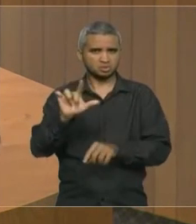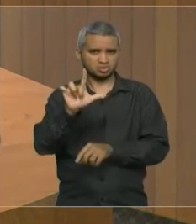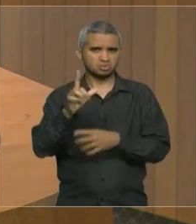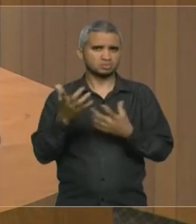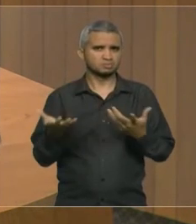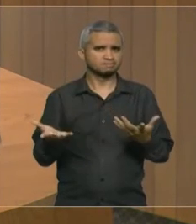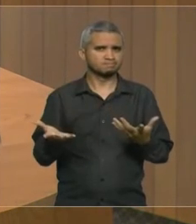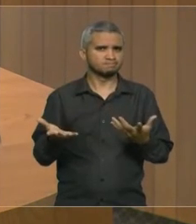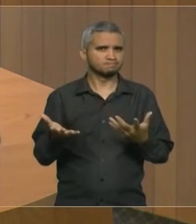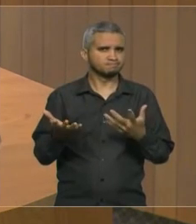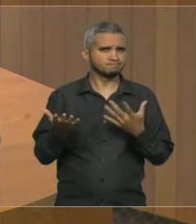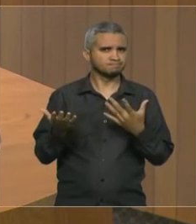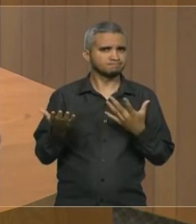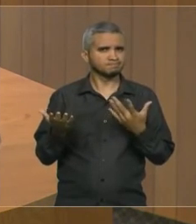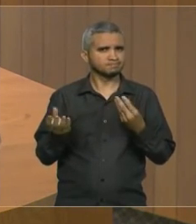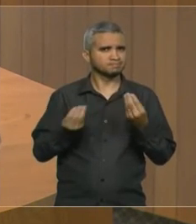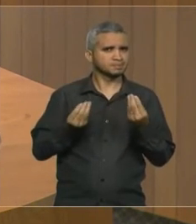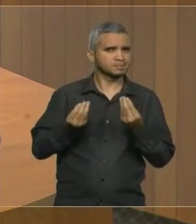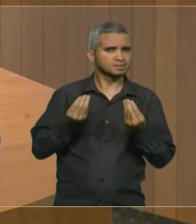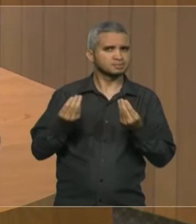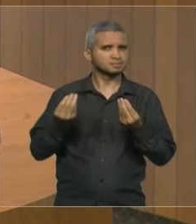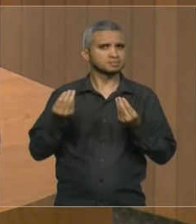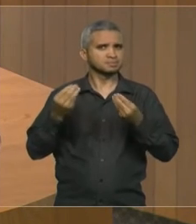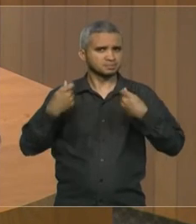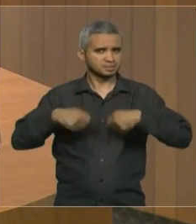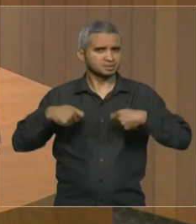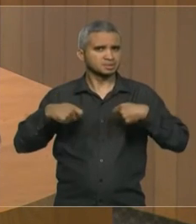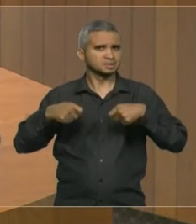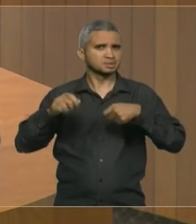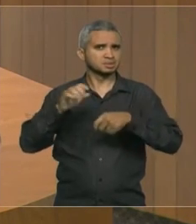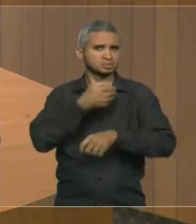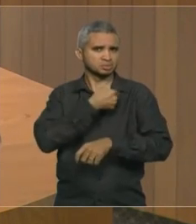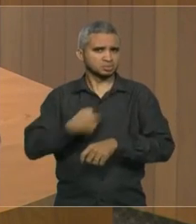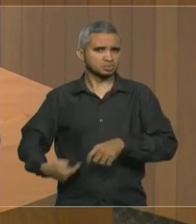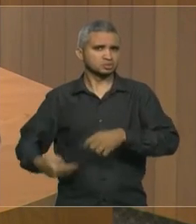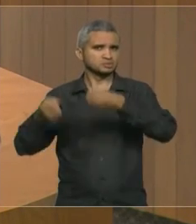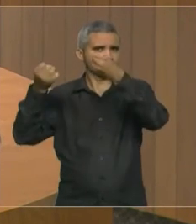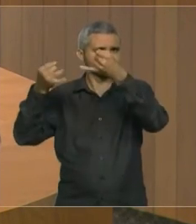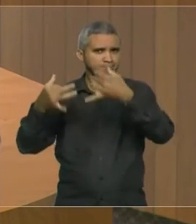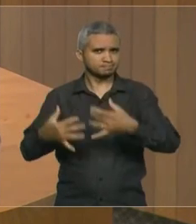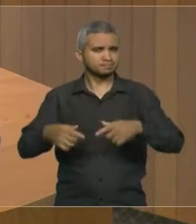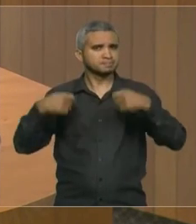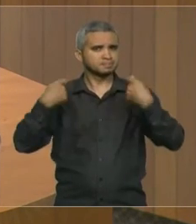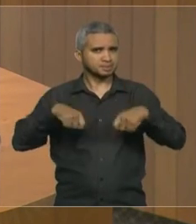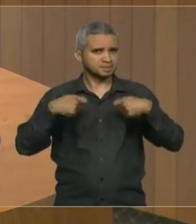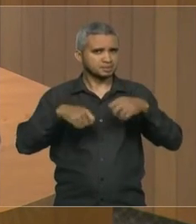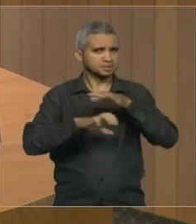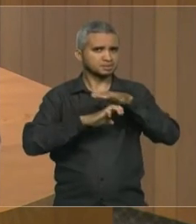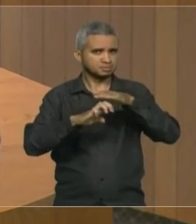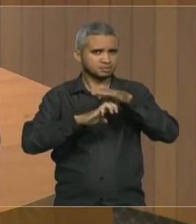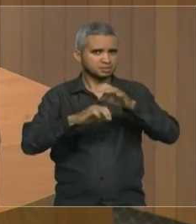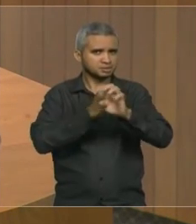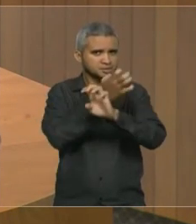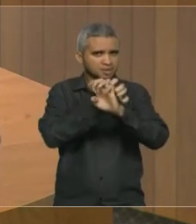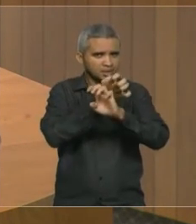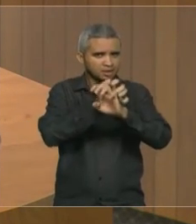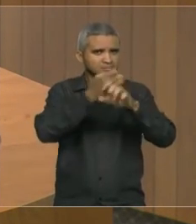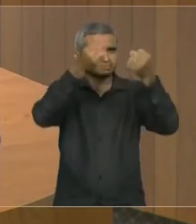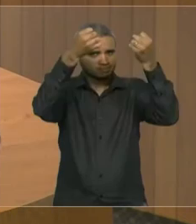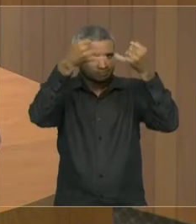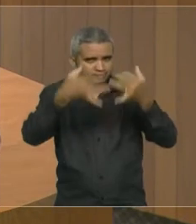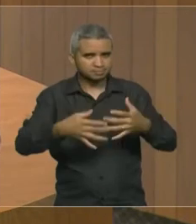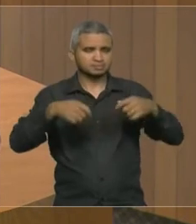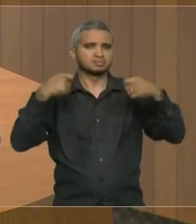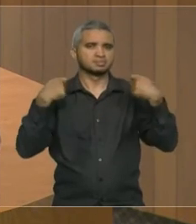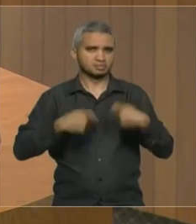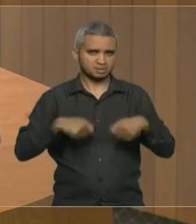precisamos de esclarecimentos do Governo do Estado do Maranhão, esclarecimentos da CAEMA, e não só essa